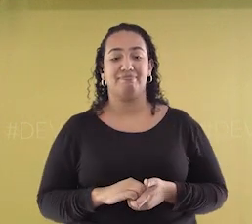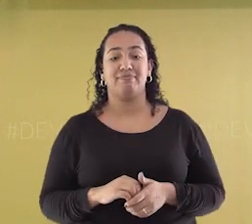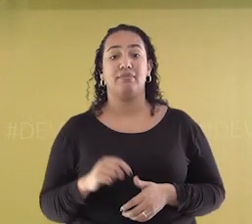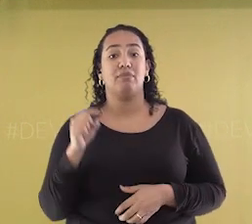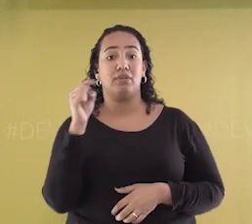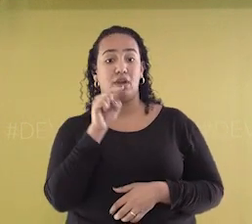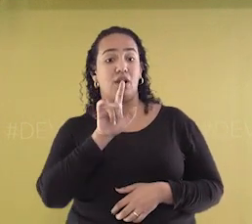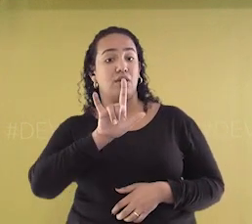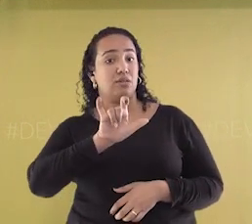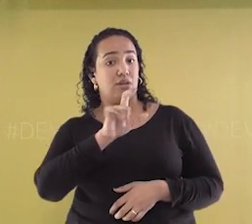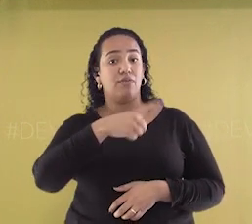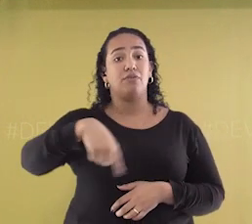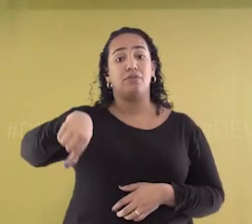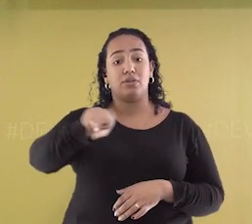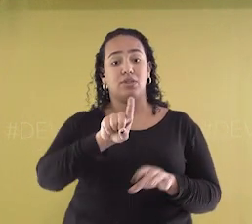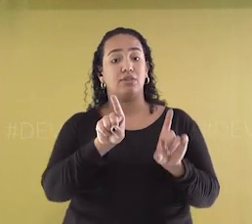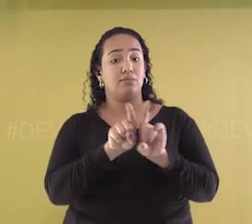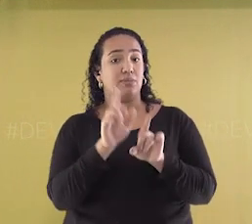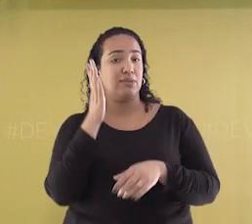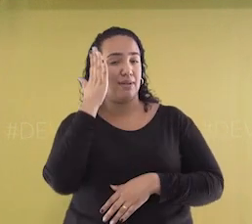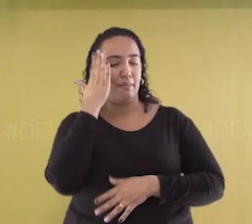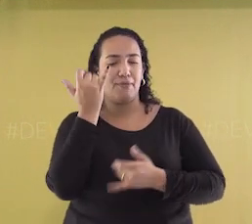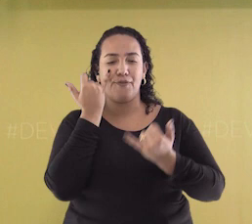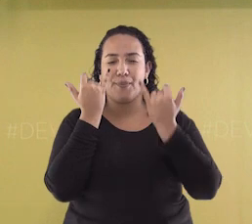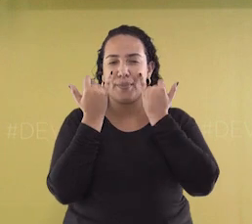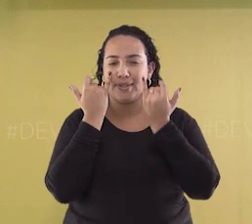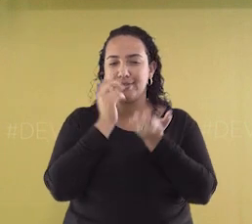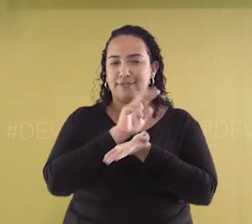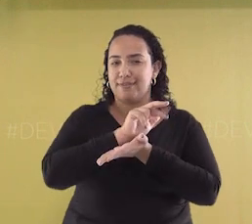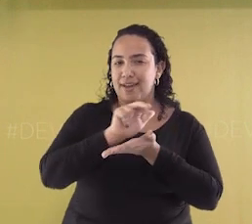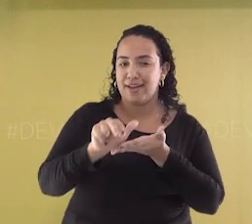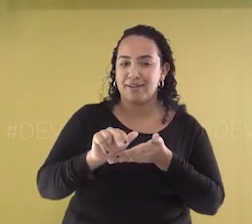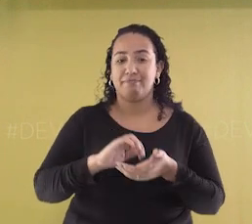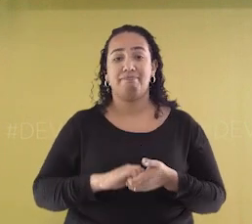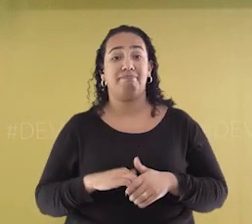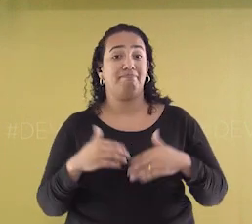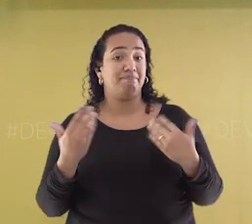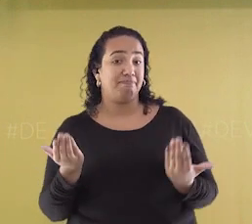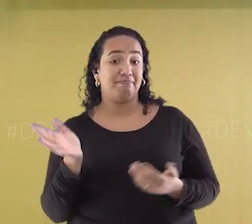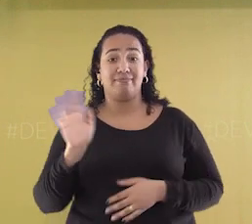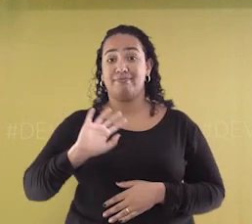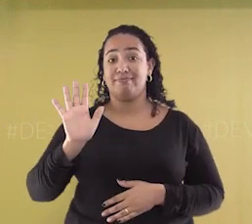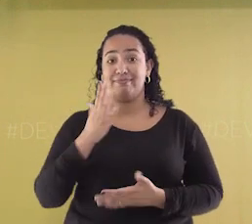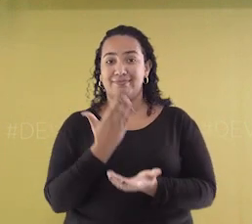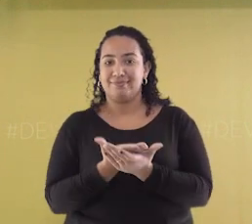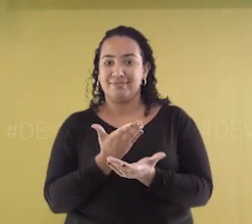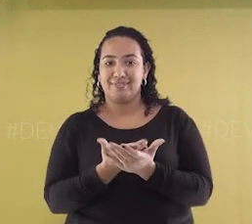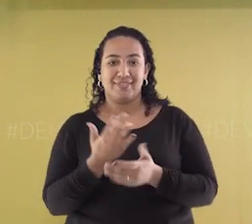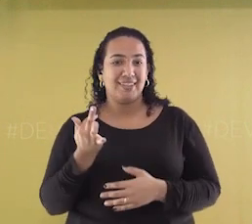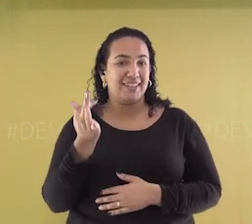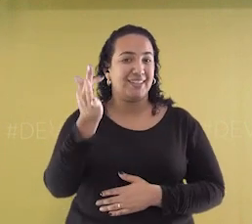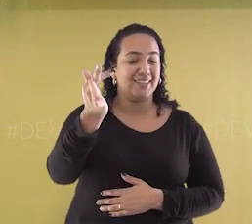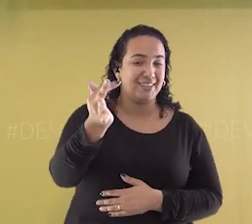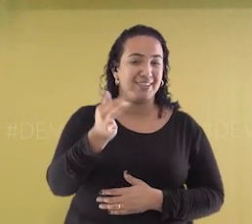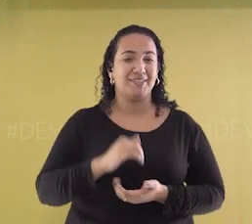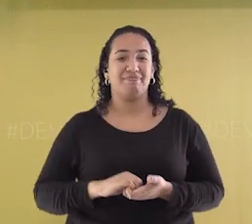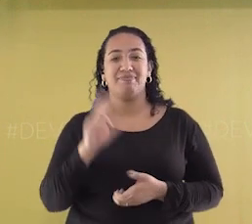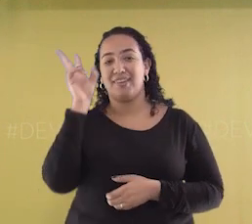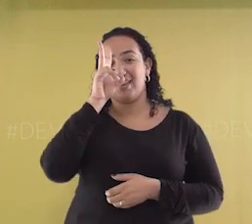@deveremcasa-na-tv. Lá você também fica sabendo de várias novidades. Então, tchau, tchau, estudantes!